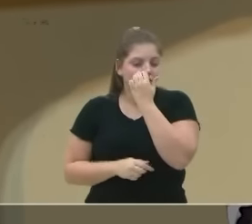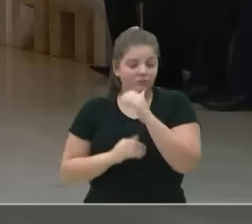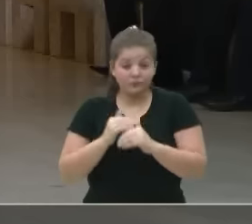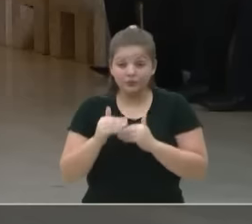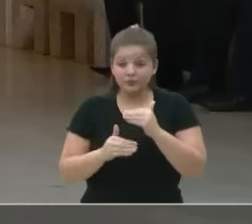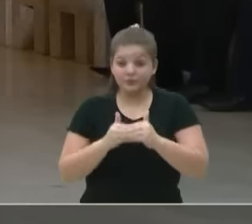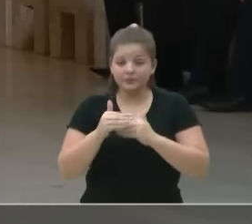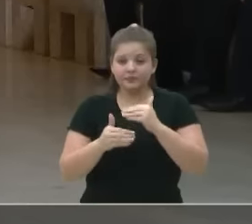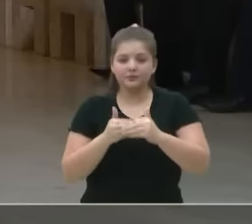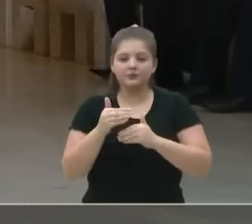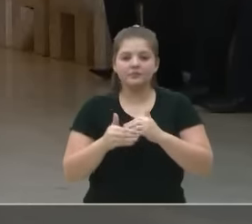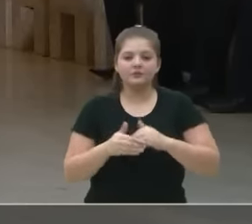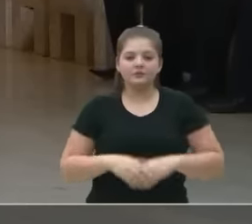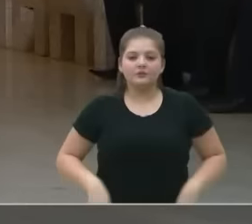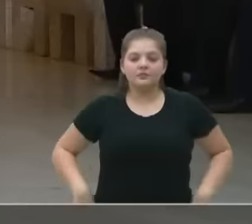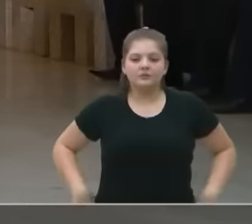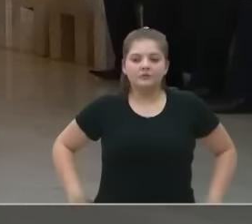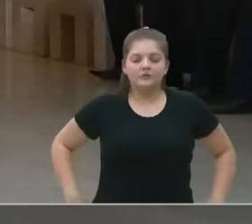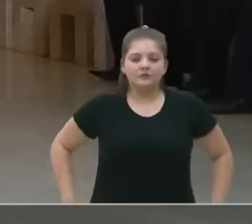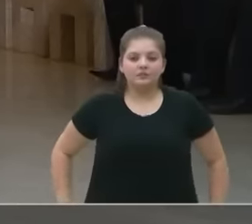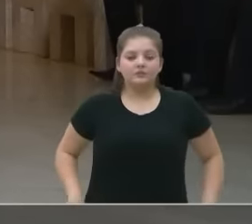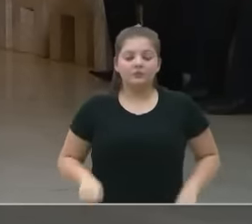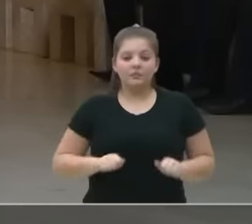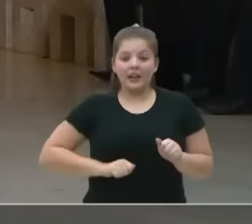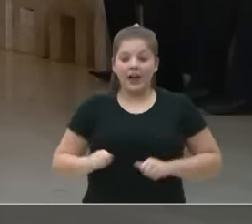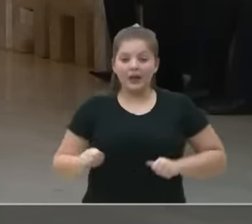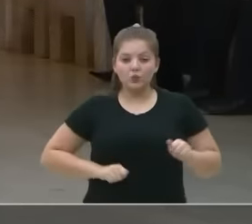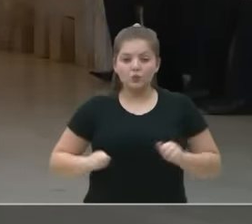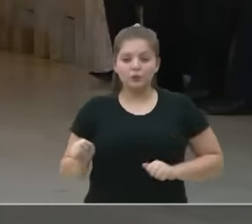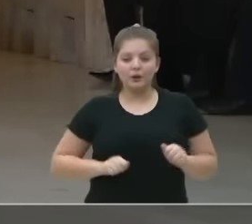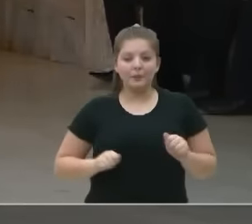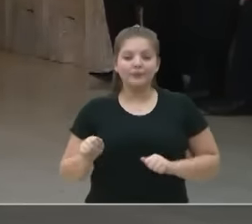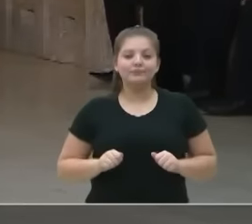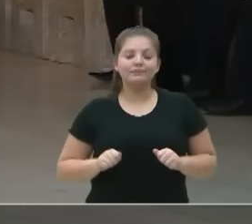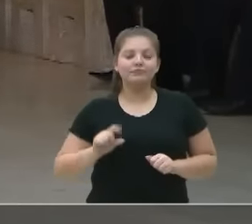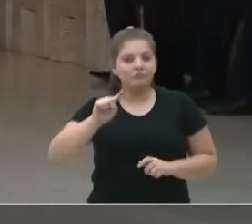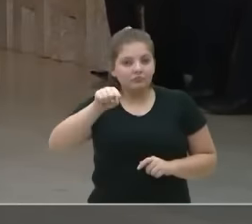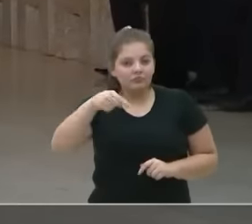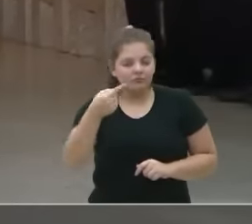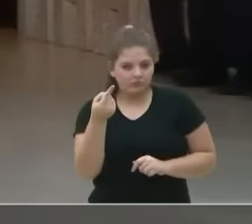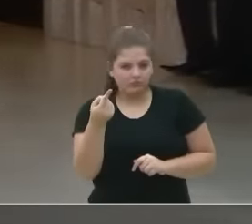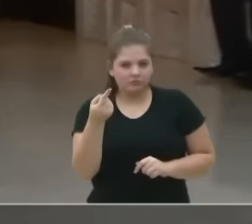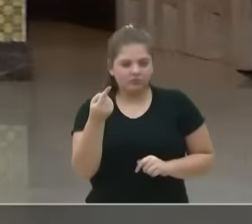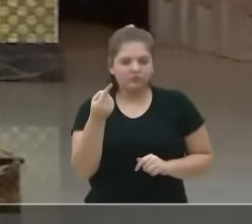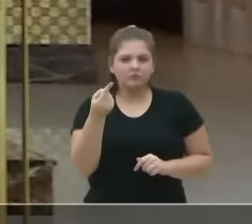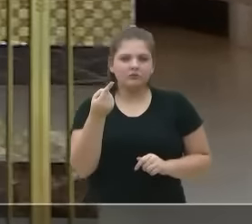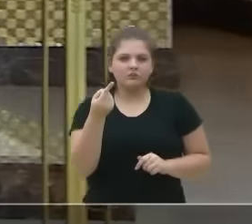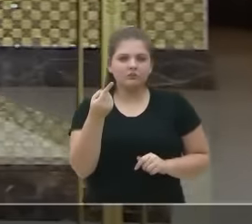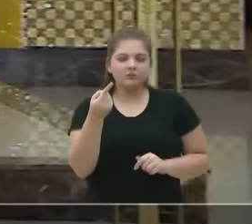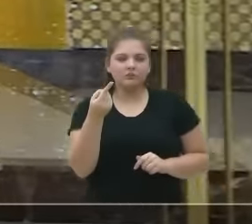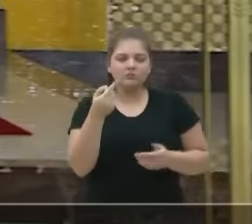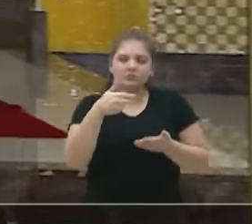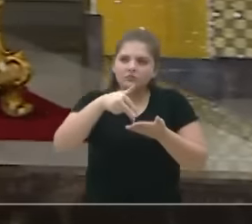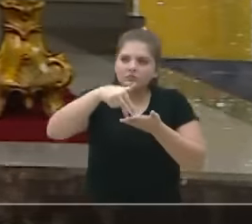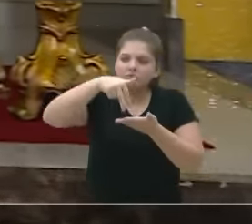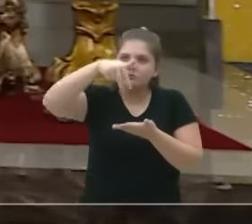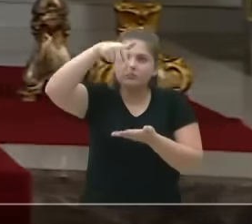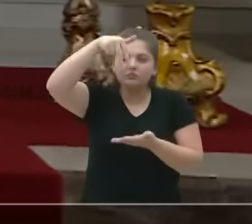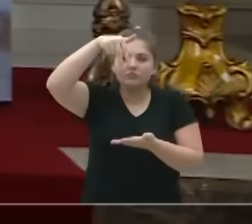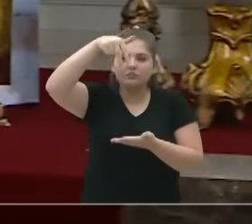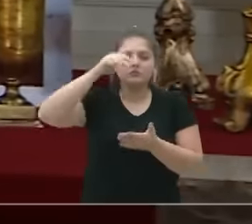Continua Atos dos Apóstolos, que depois de ressuscitado,